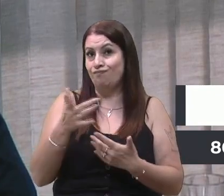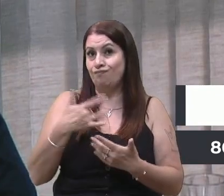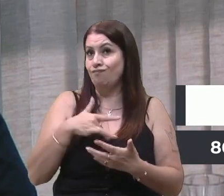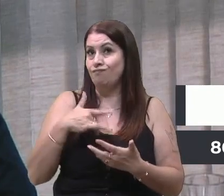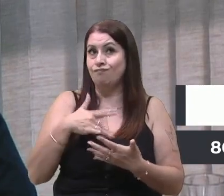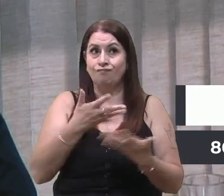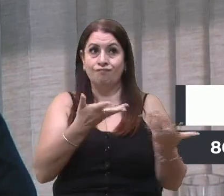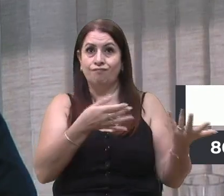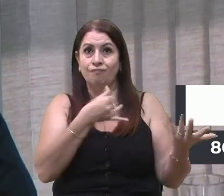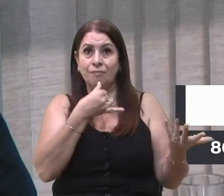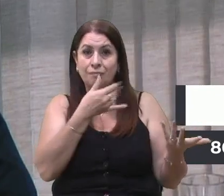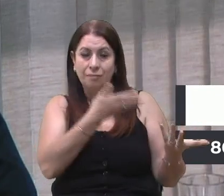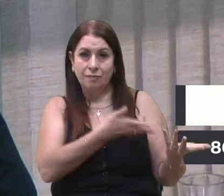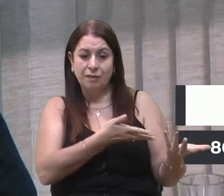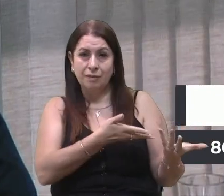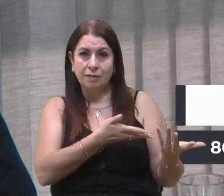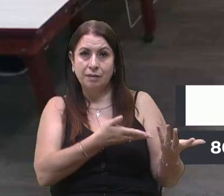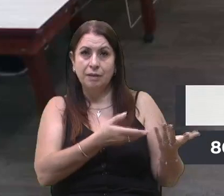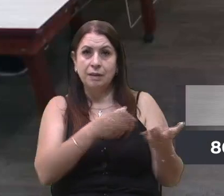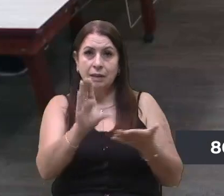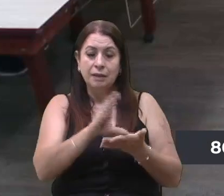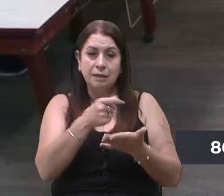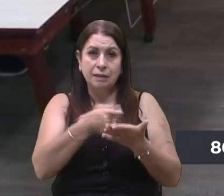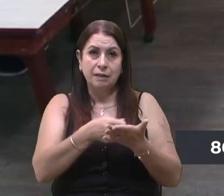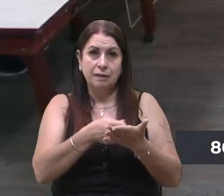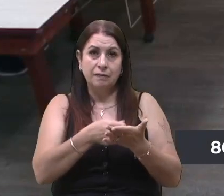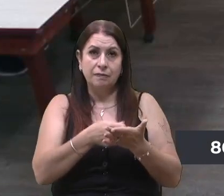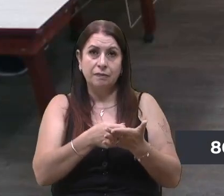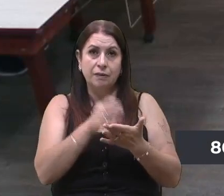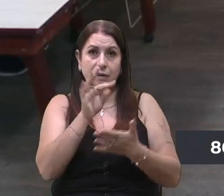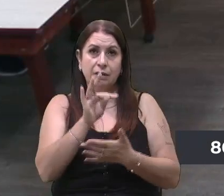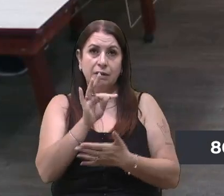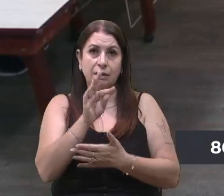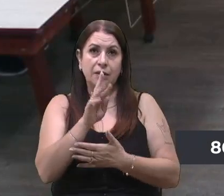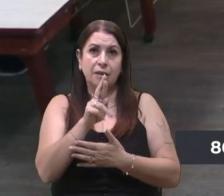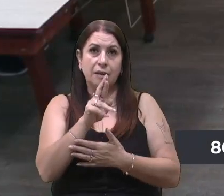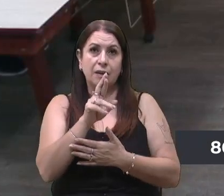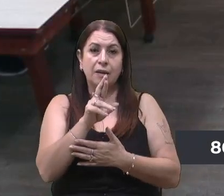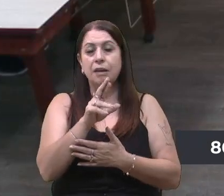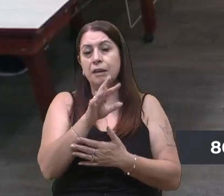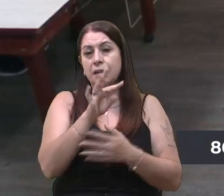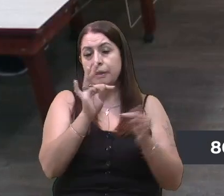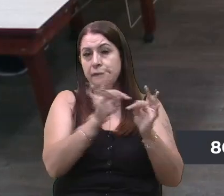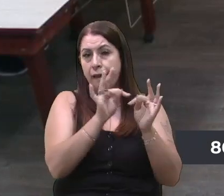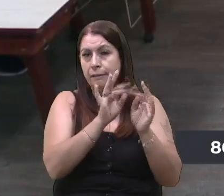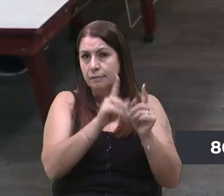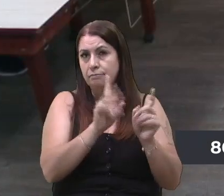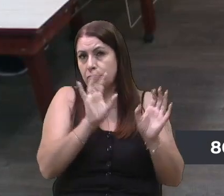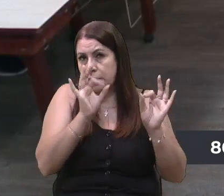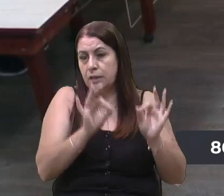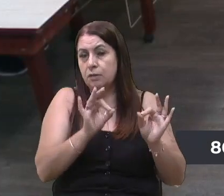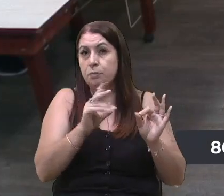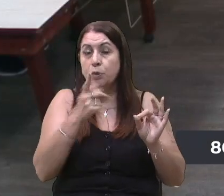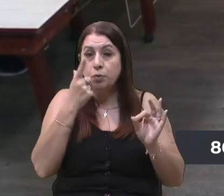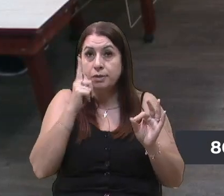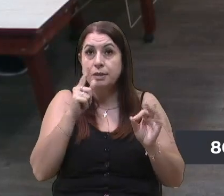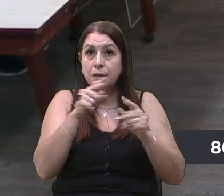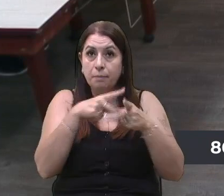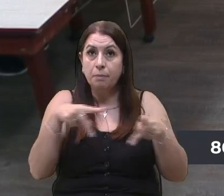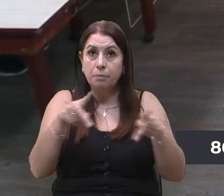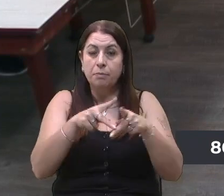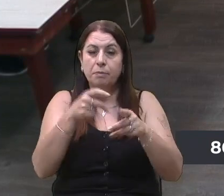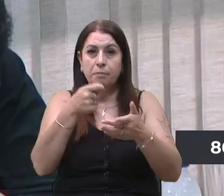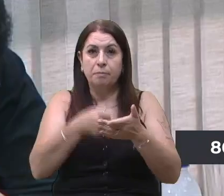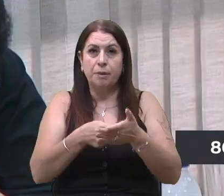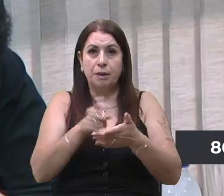da tarifa técnica, como a gente chama, da tarifa cheia, é simplesmente para que a gente consiga manter que a população pague o